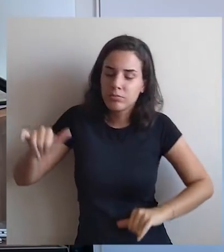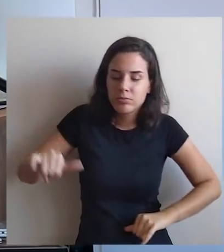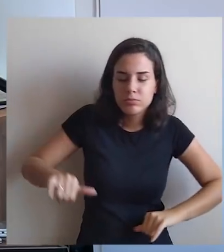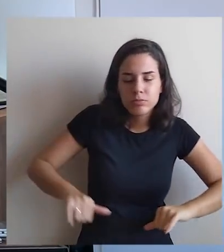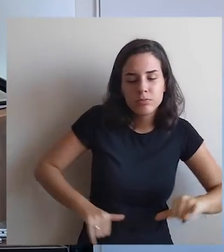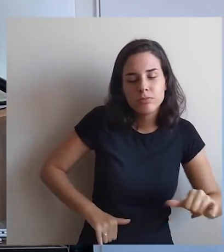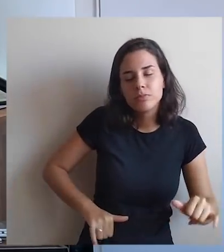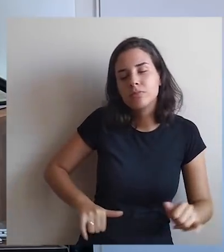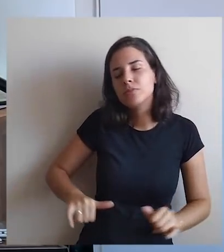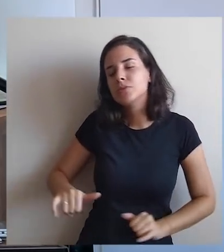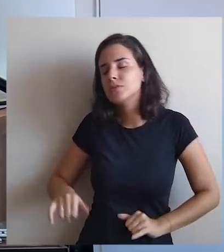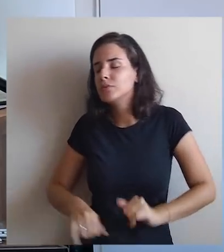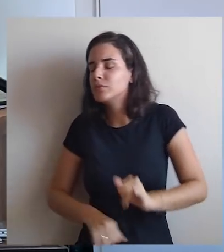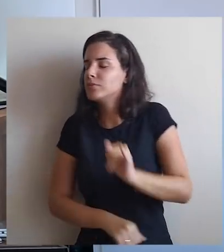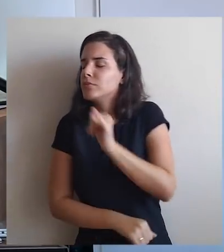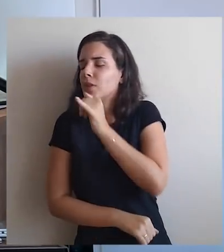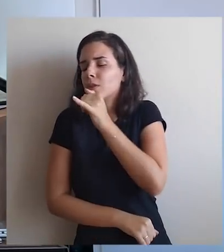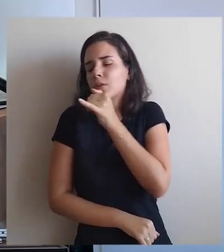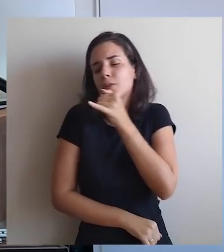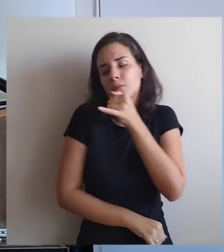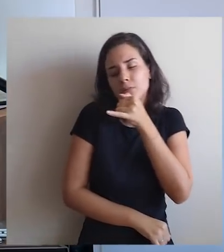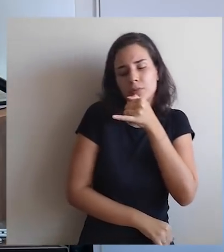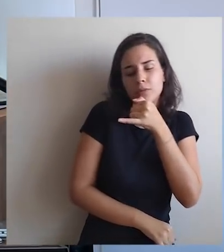alegria, da dor.